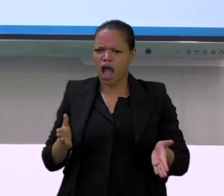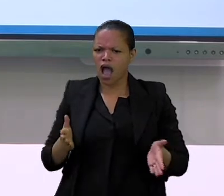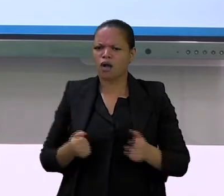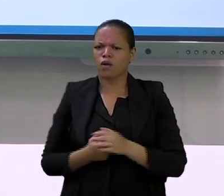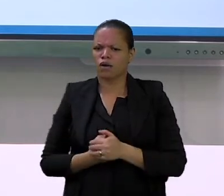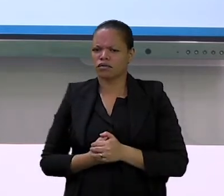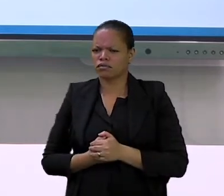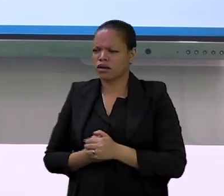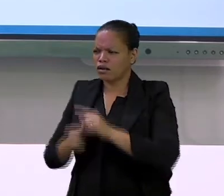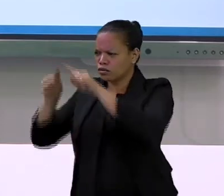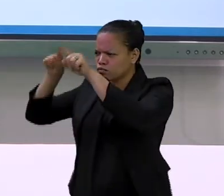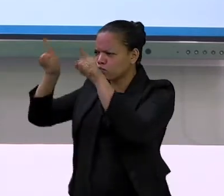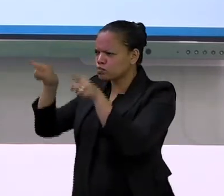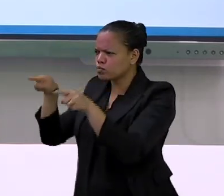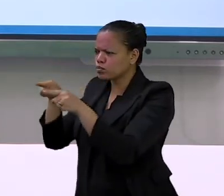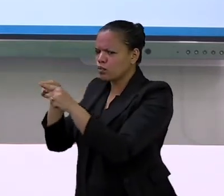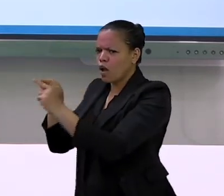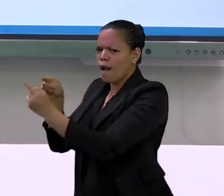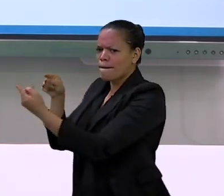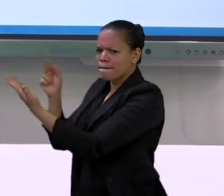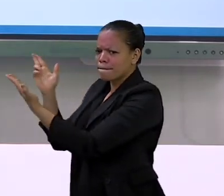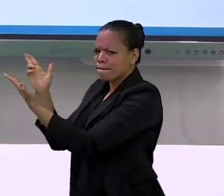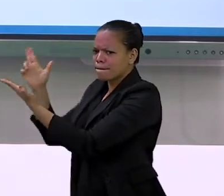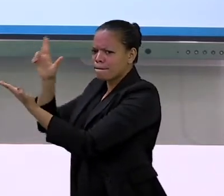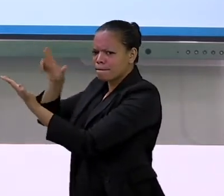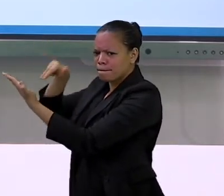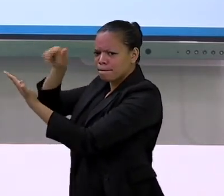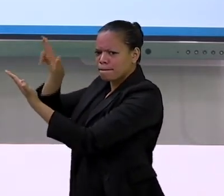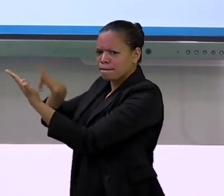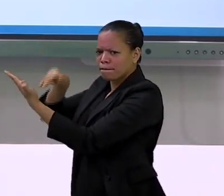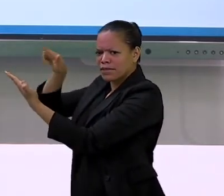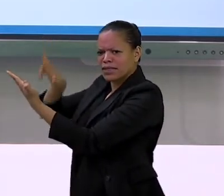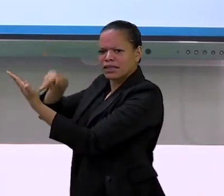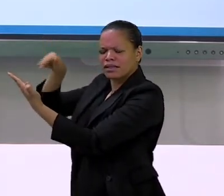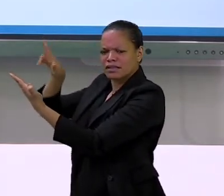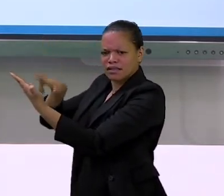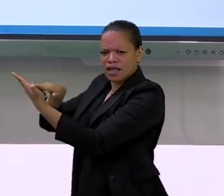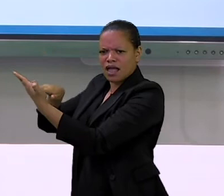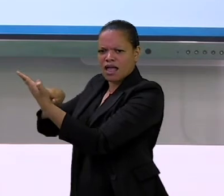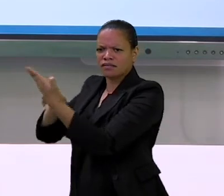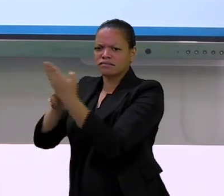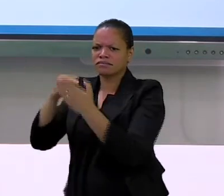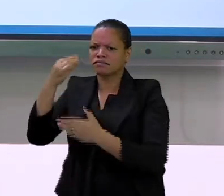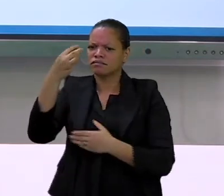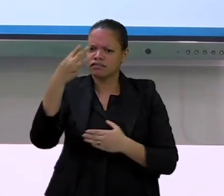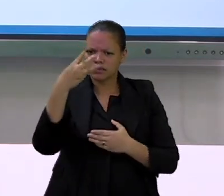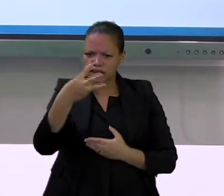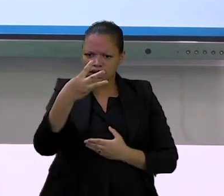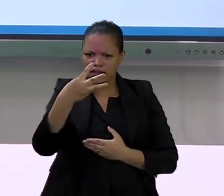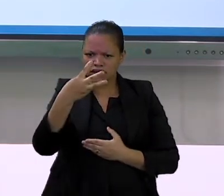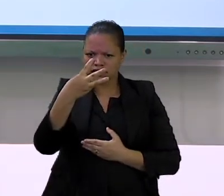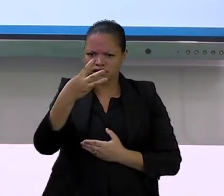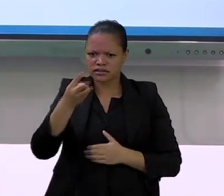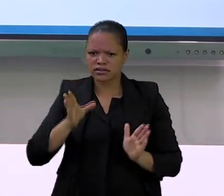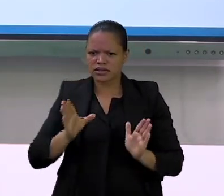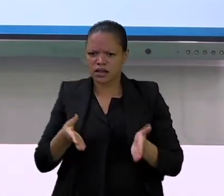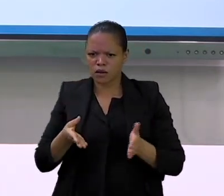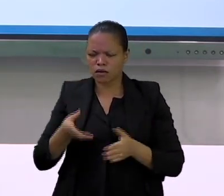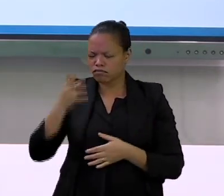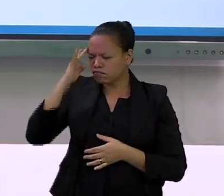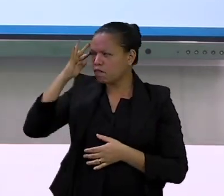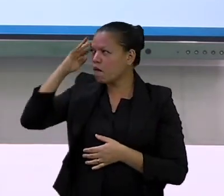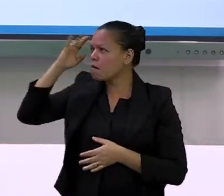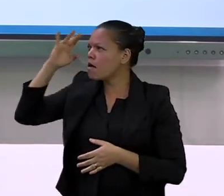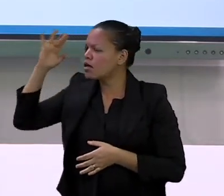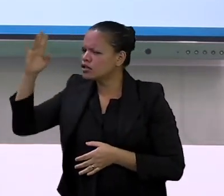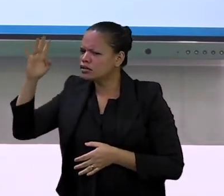da figura, temos a fração 3/8. Ou seja, vamos imaginar que isso aqui é uma maçã